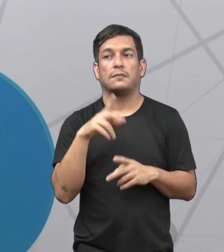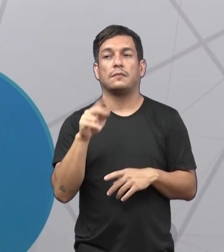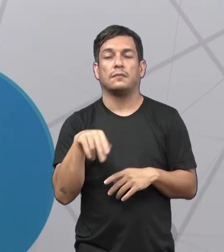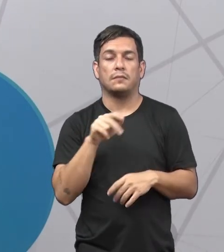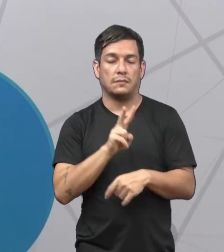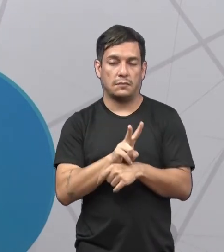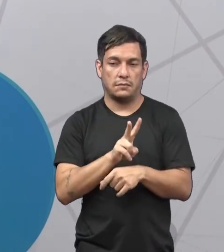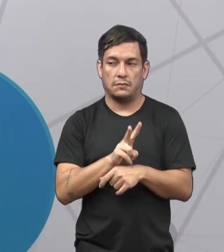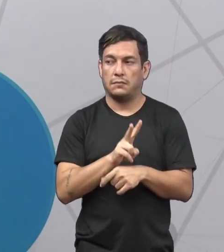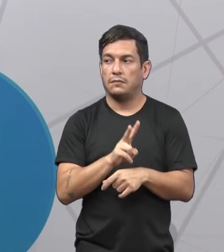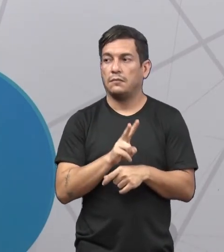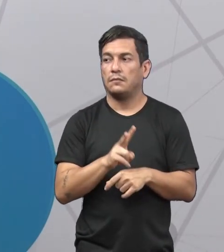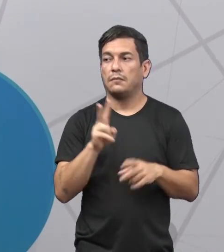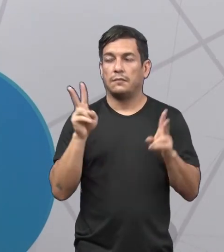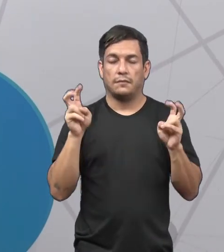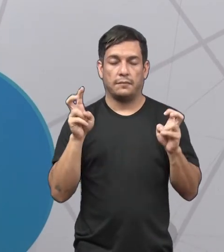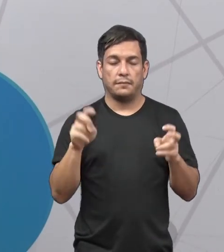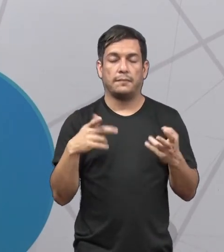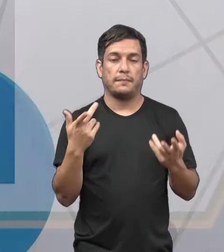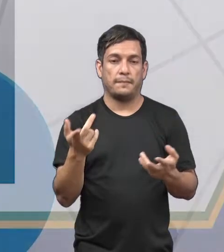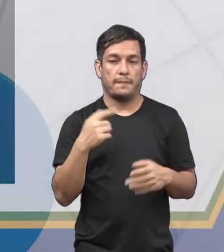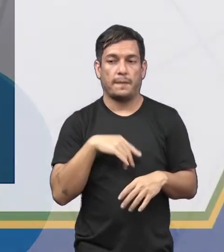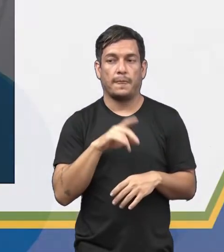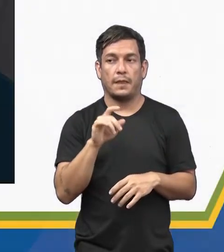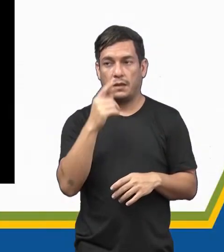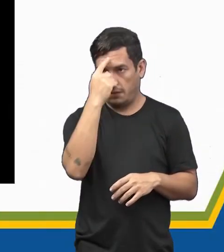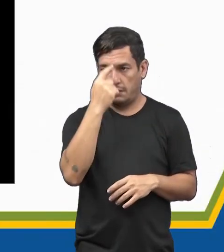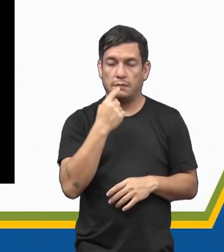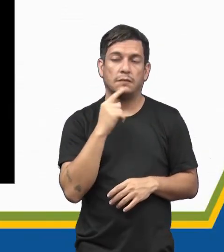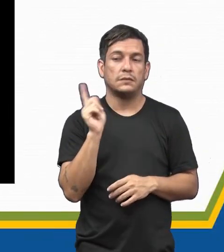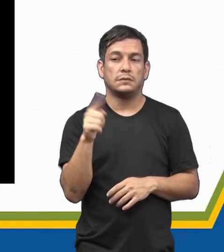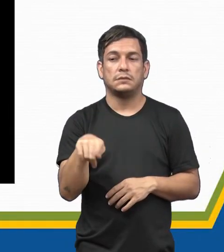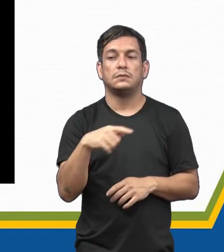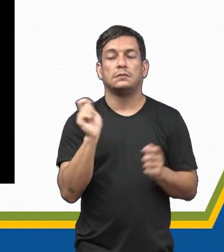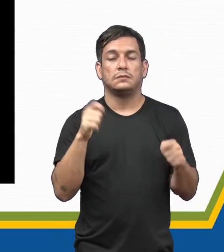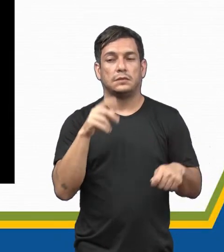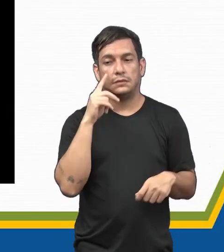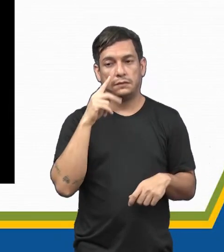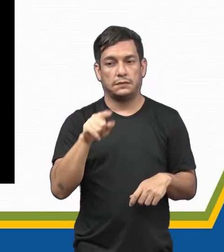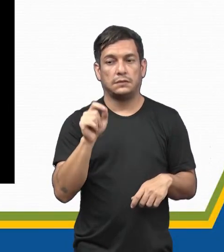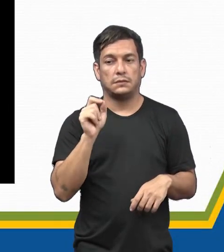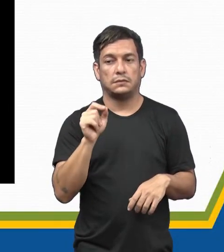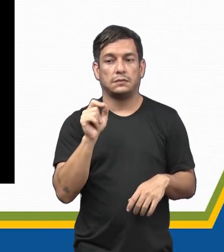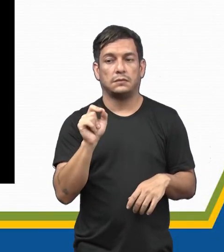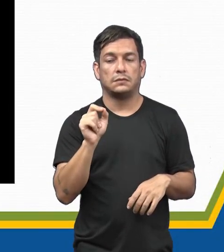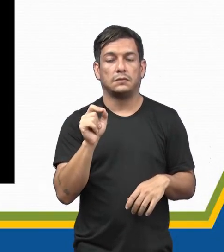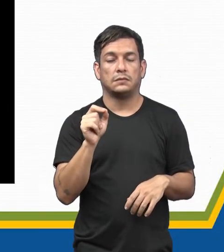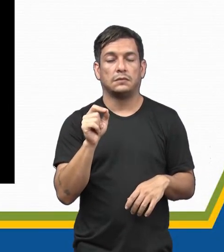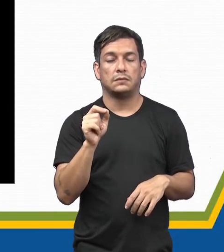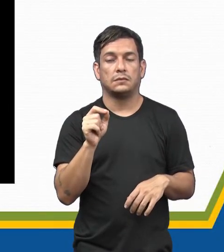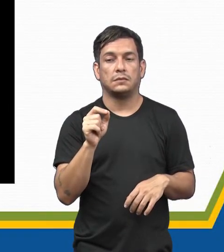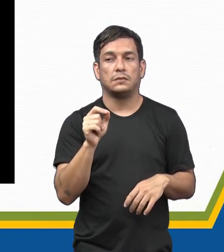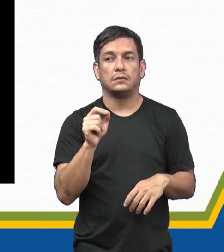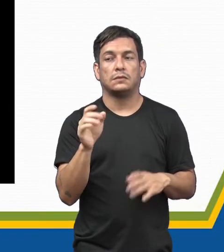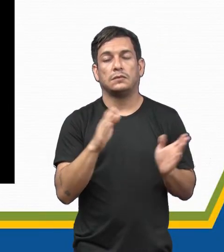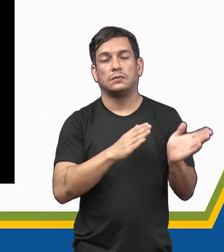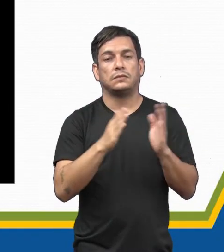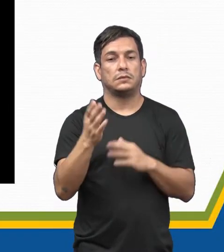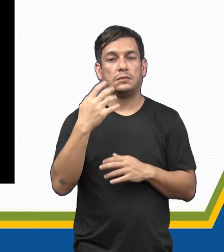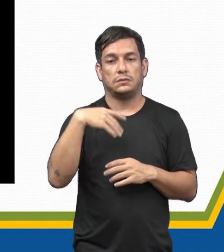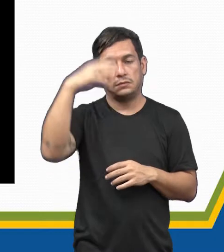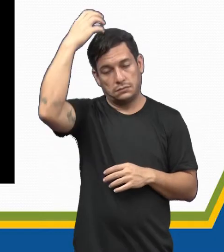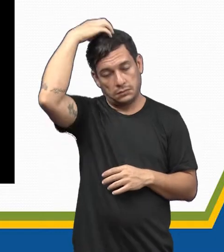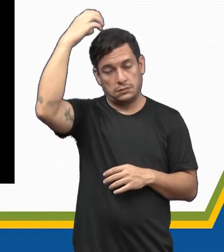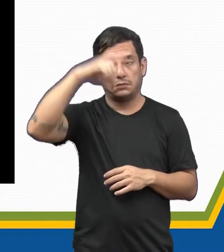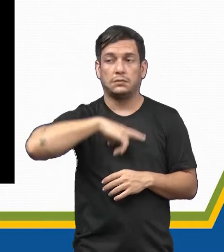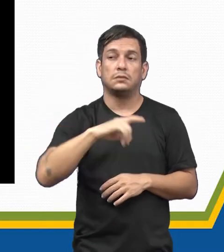cuidava dessa área. Então, nessa imagem, nós podemos visualizar bem, durante o Império, nós